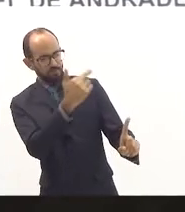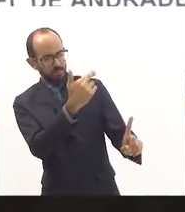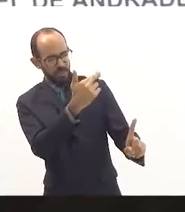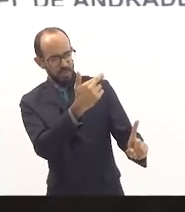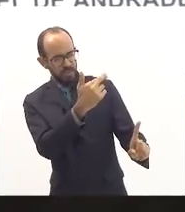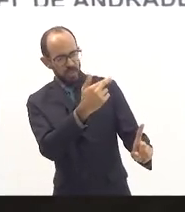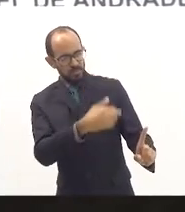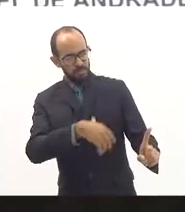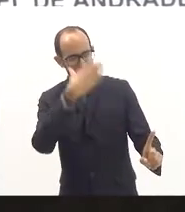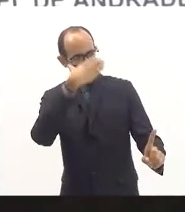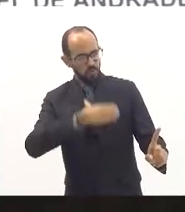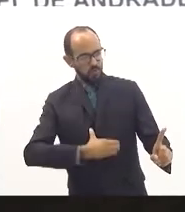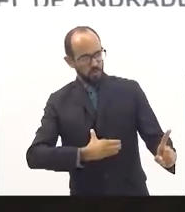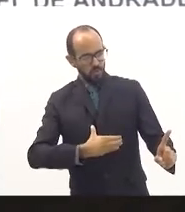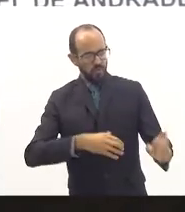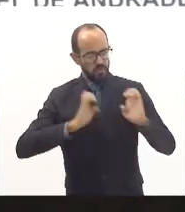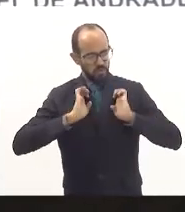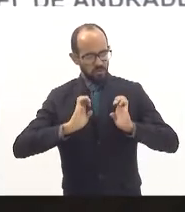pessoal e política,